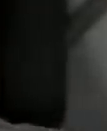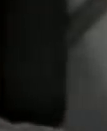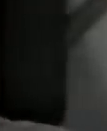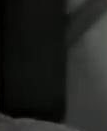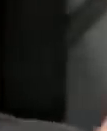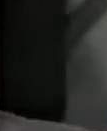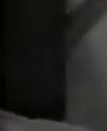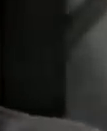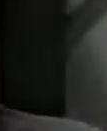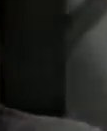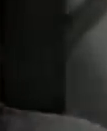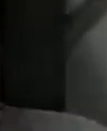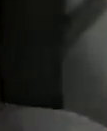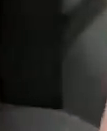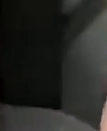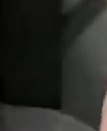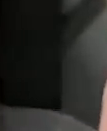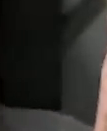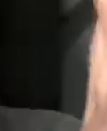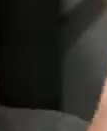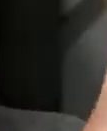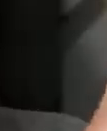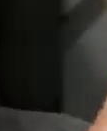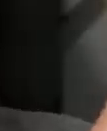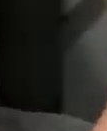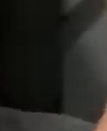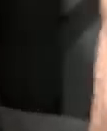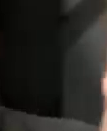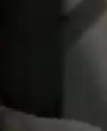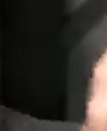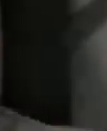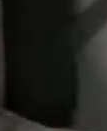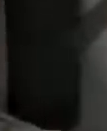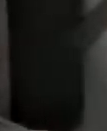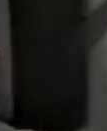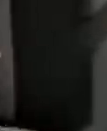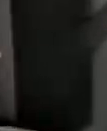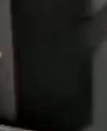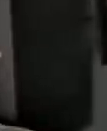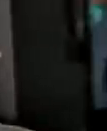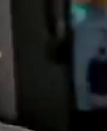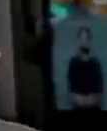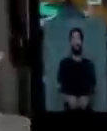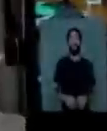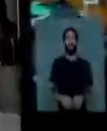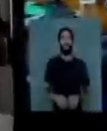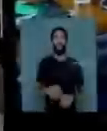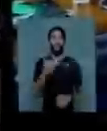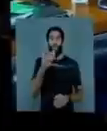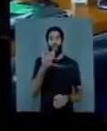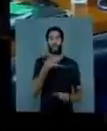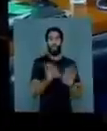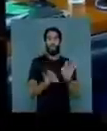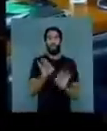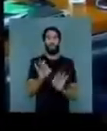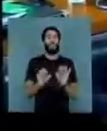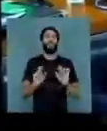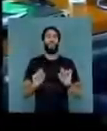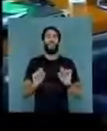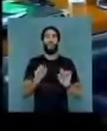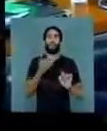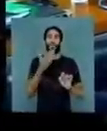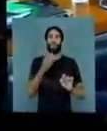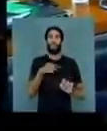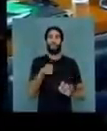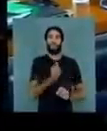xeque-mate frustrado da esquerda lá cpmi Olha só diz respeito a nossa solicitação